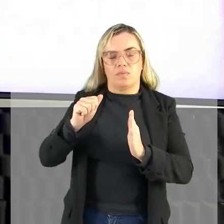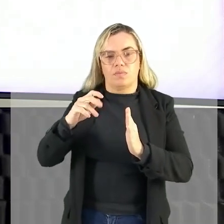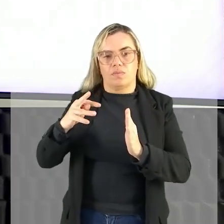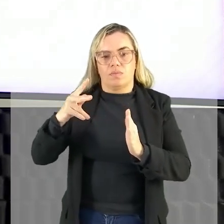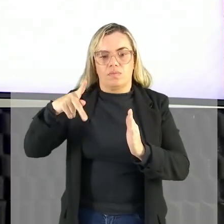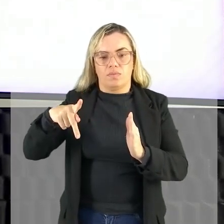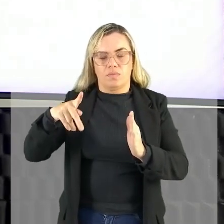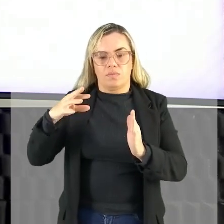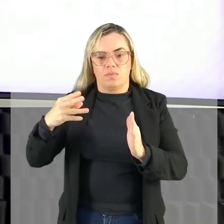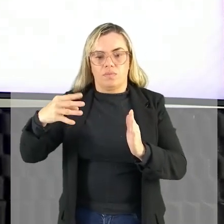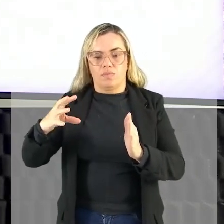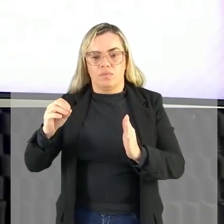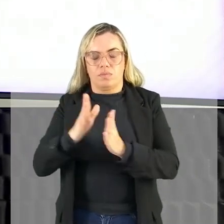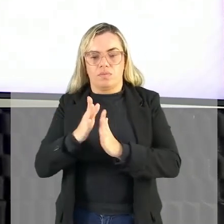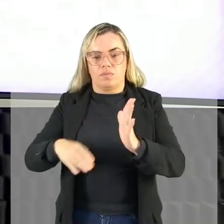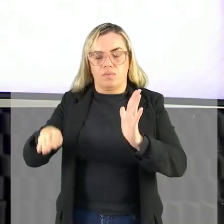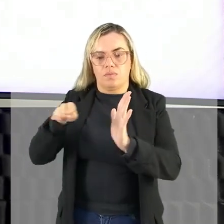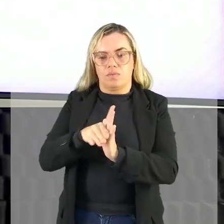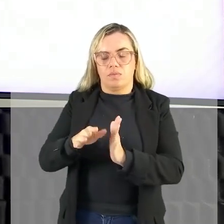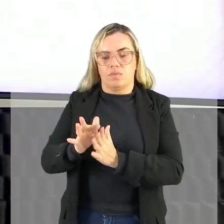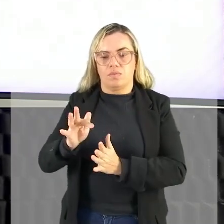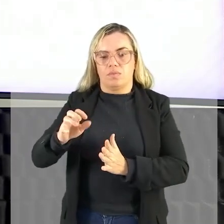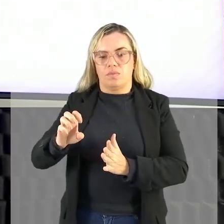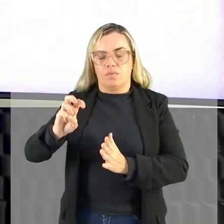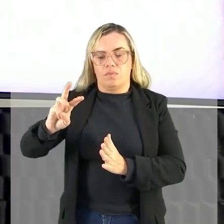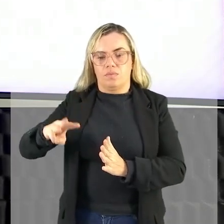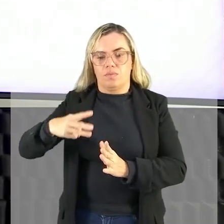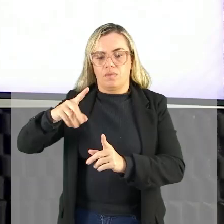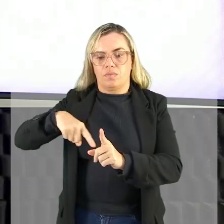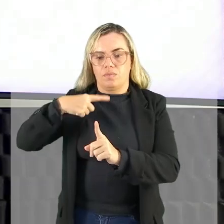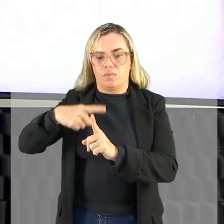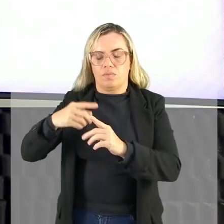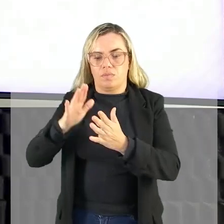citocromo chega lá no ferro 3 e para a cadeia? Não, porque